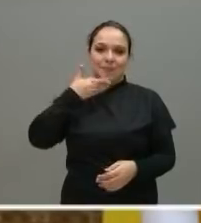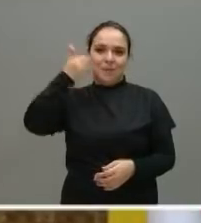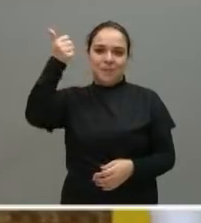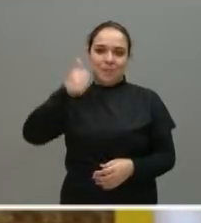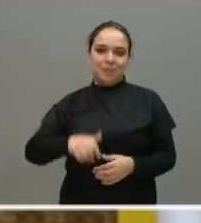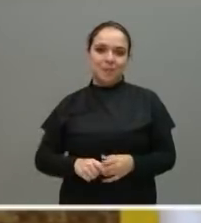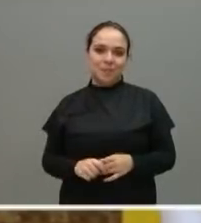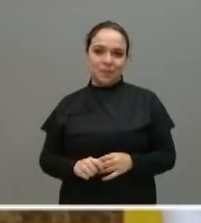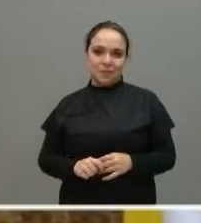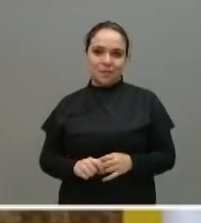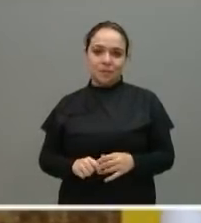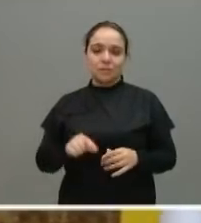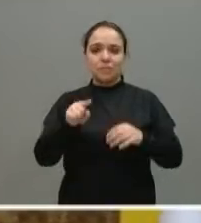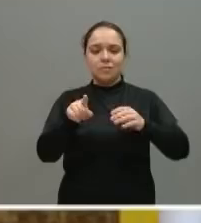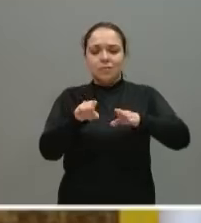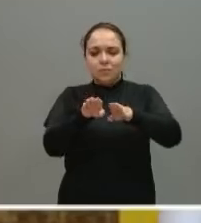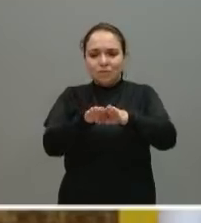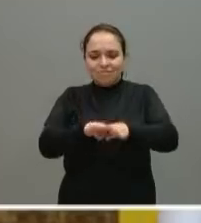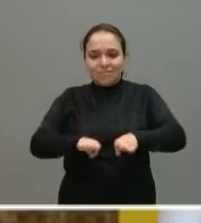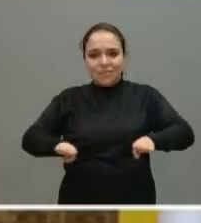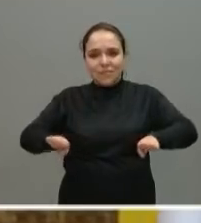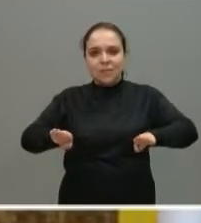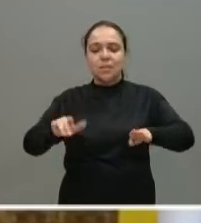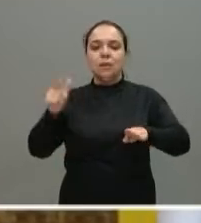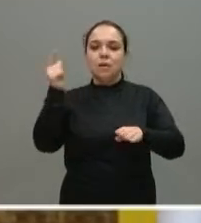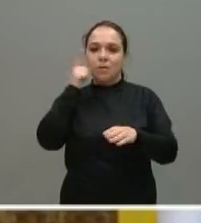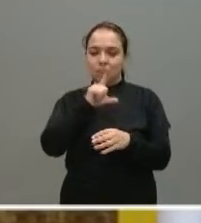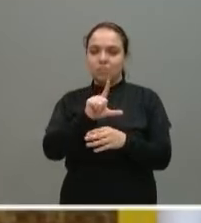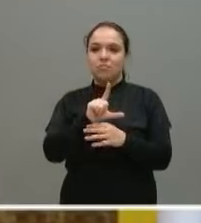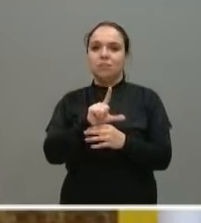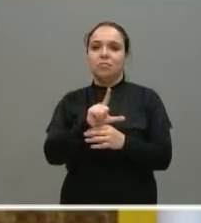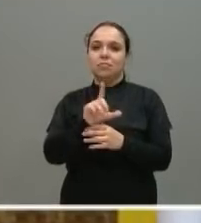A prece do humilde atravessa as nuvens.